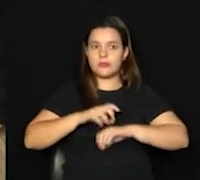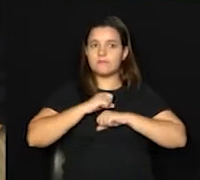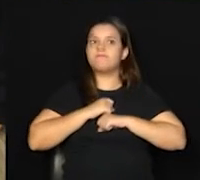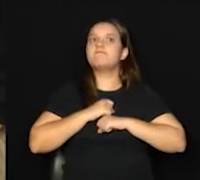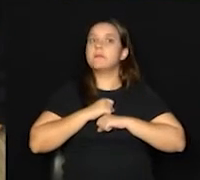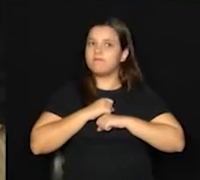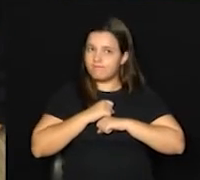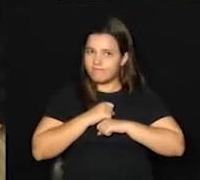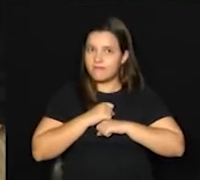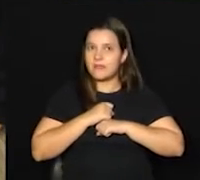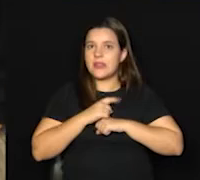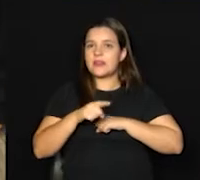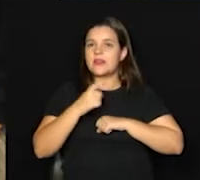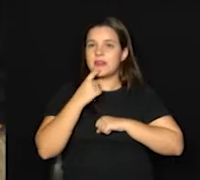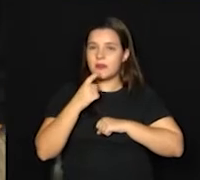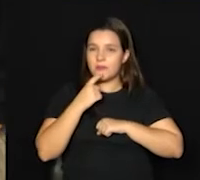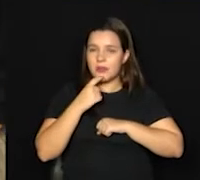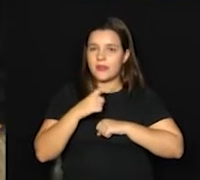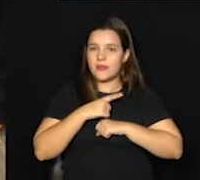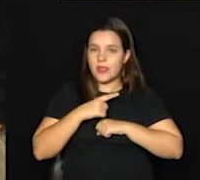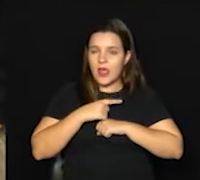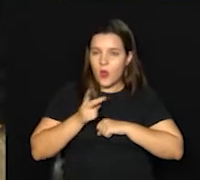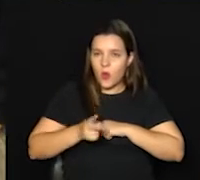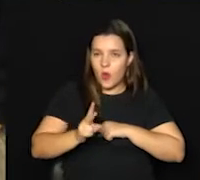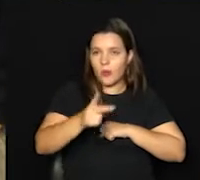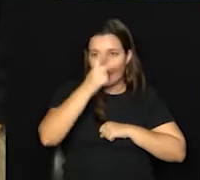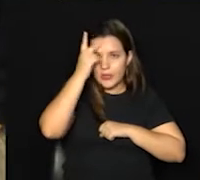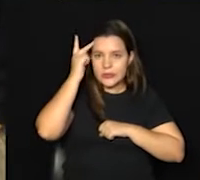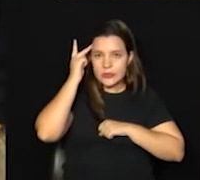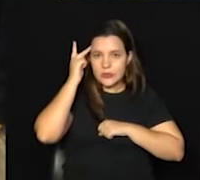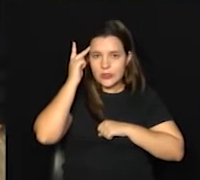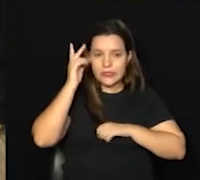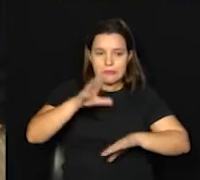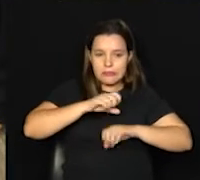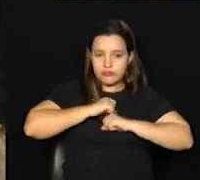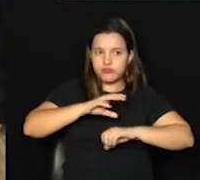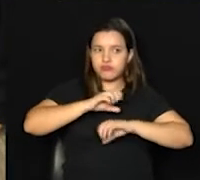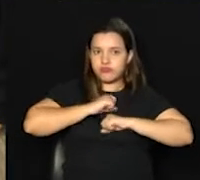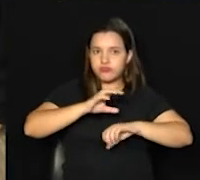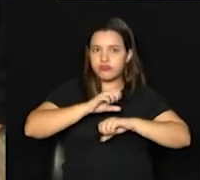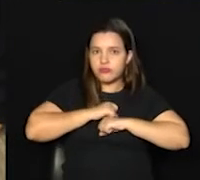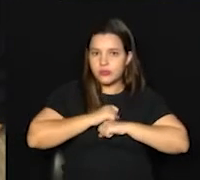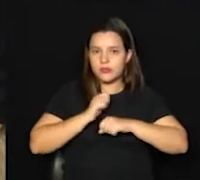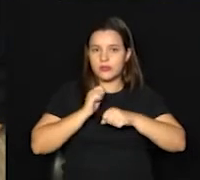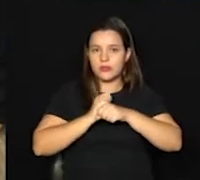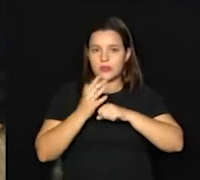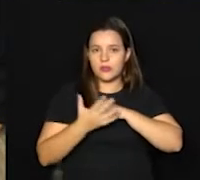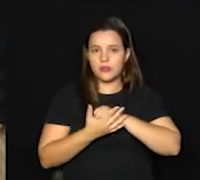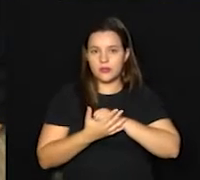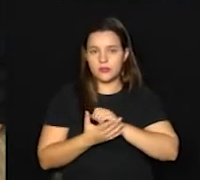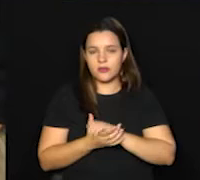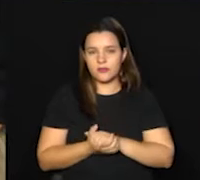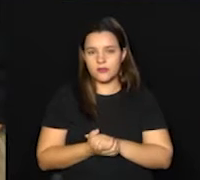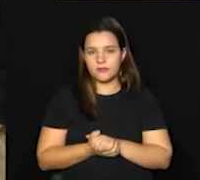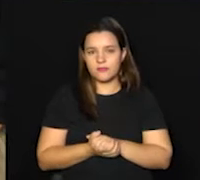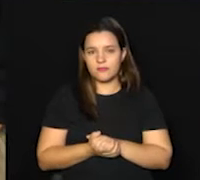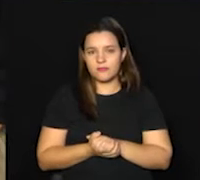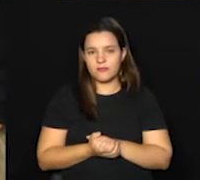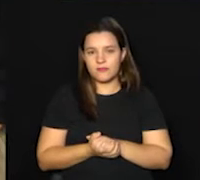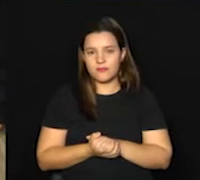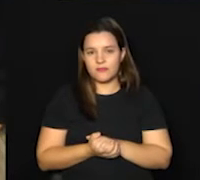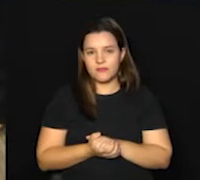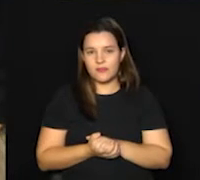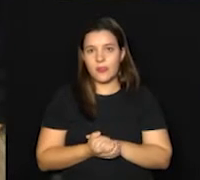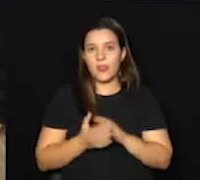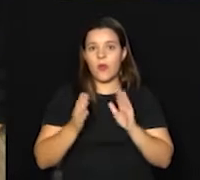continua circulando na cidade, 165 pessoas de ontem para hoje. Ontem para hoje, não. Hoje